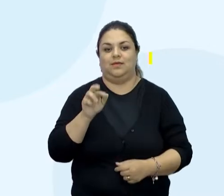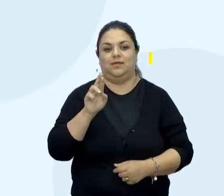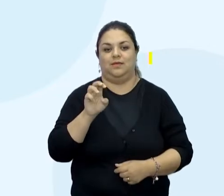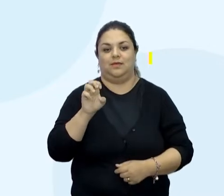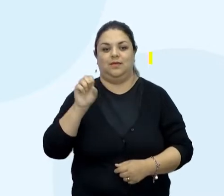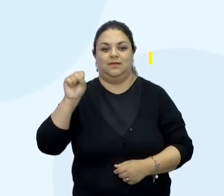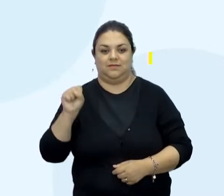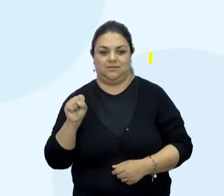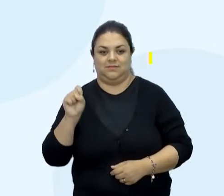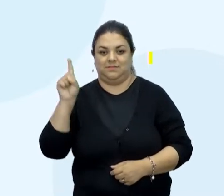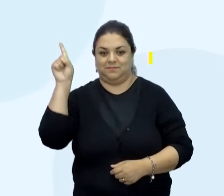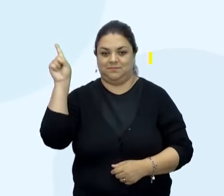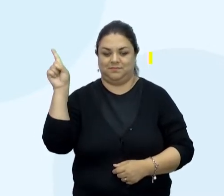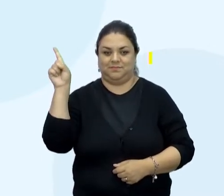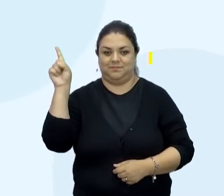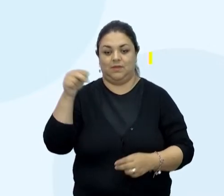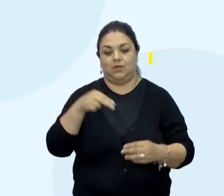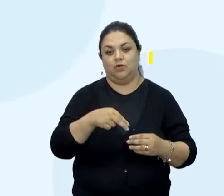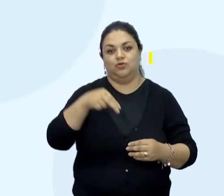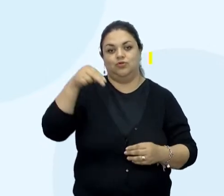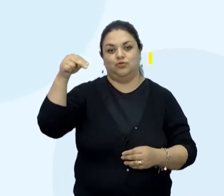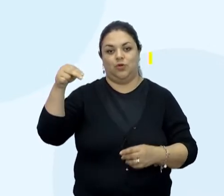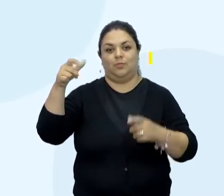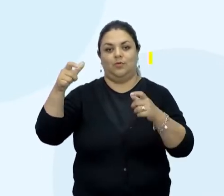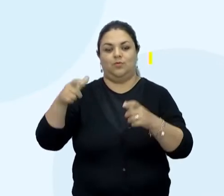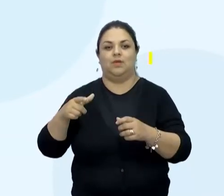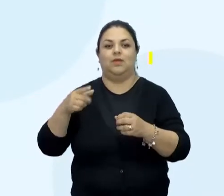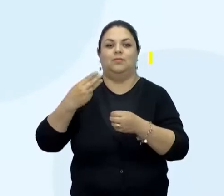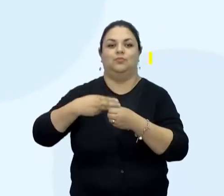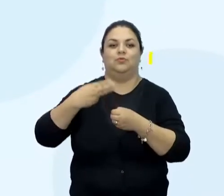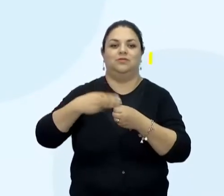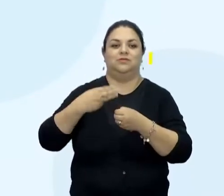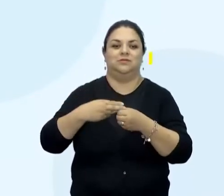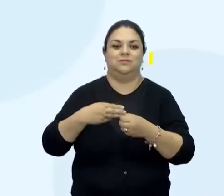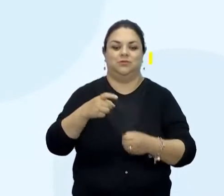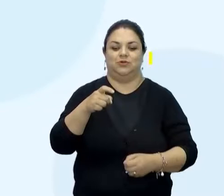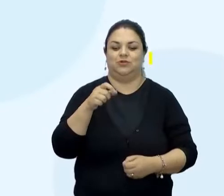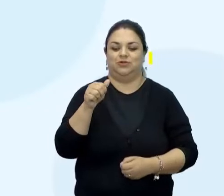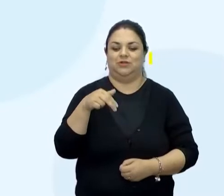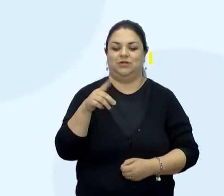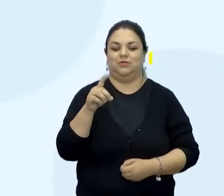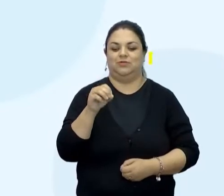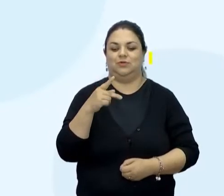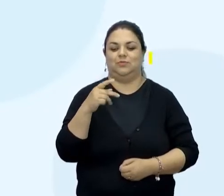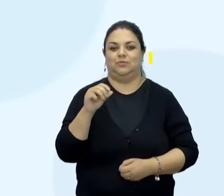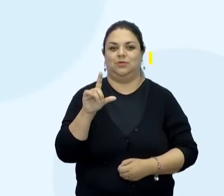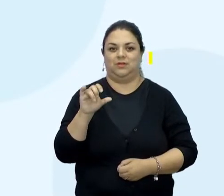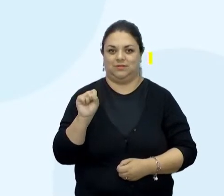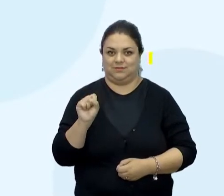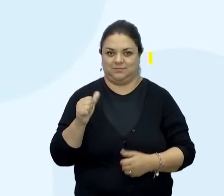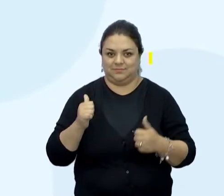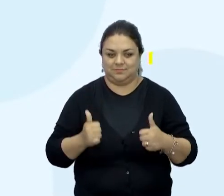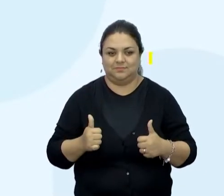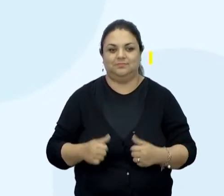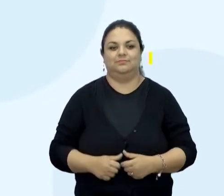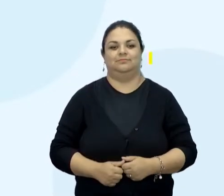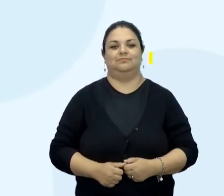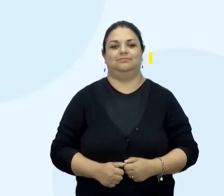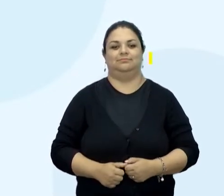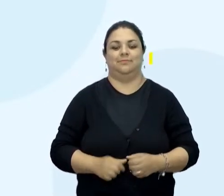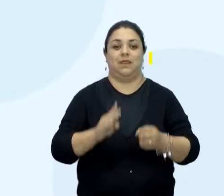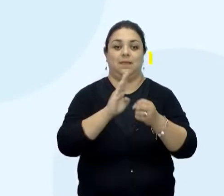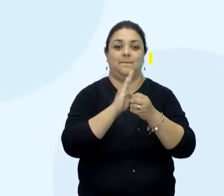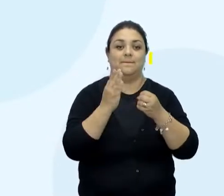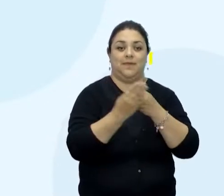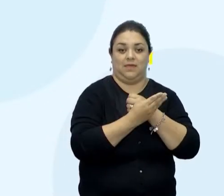do município de Xandópolis. Então aqui, bairro de Ares. Para realizar a coleta de